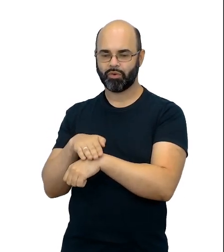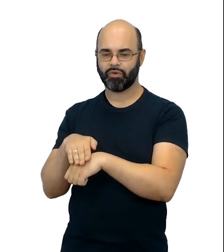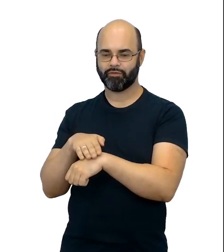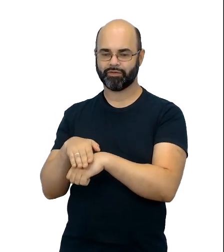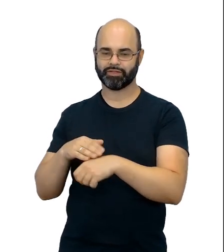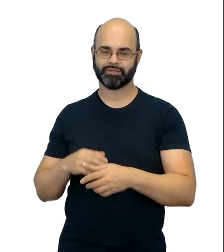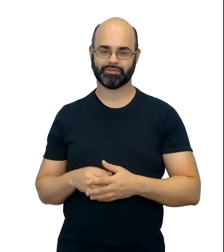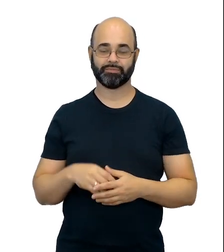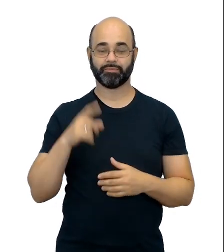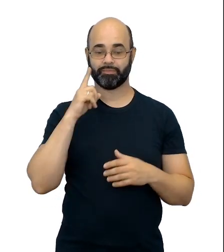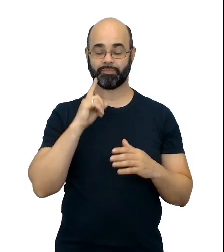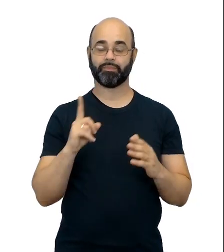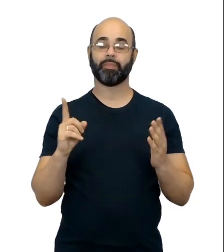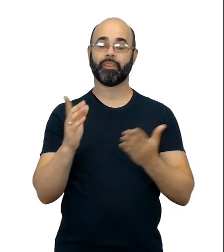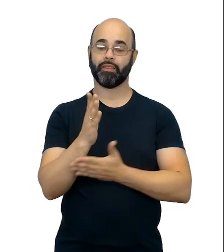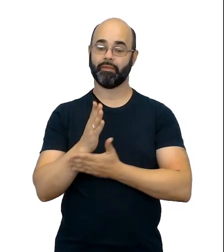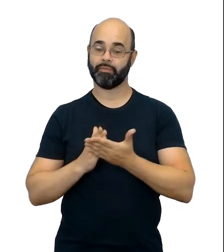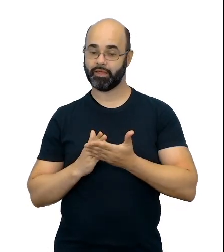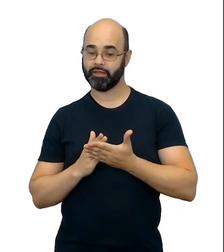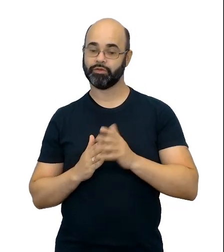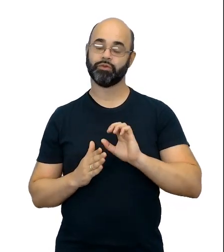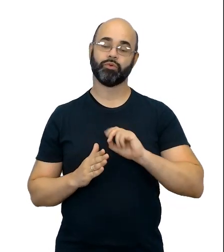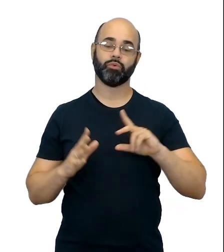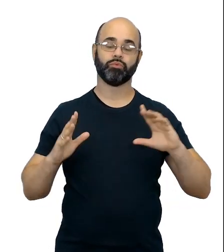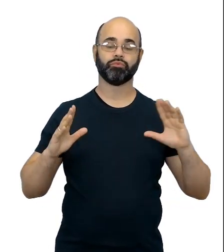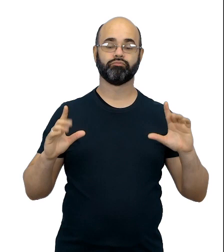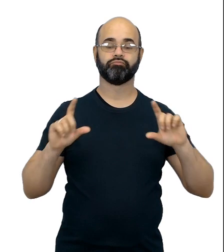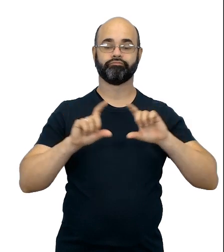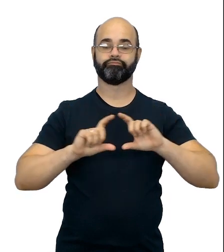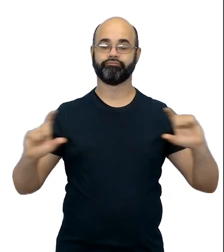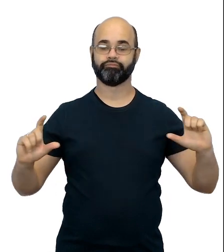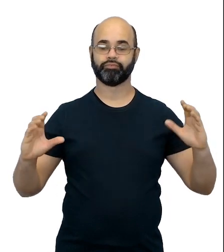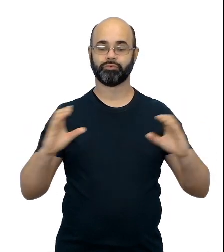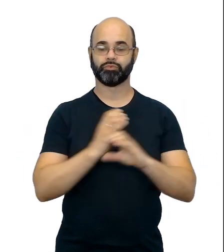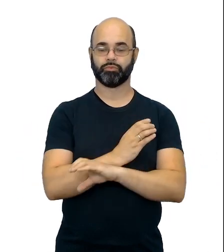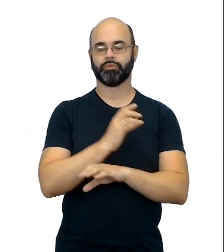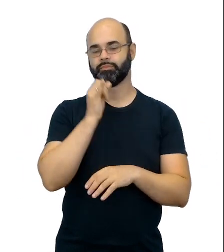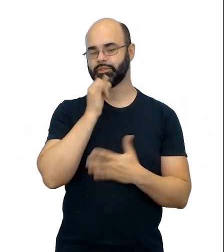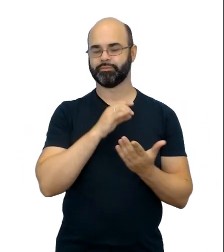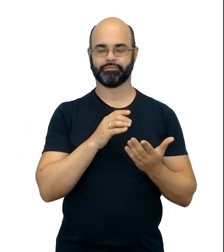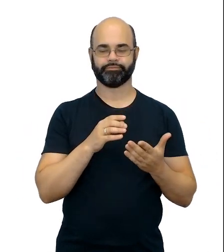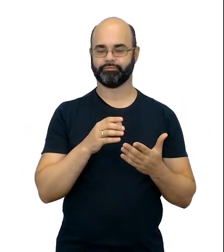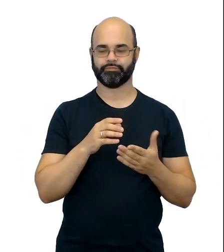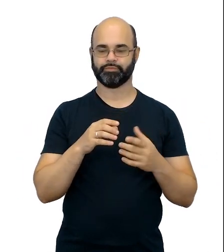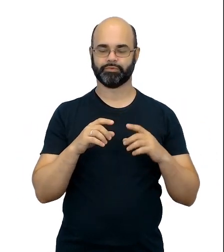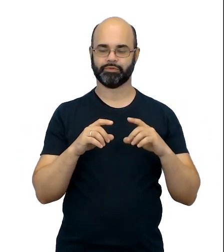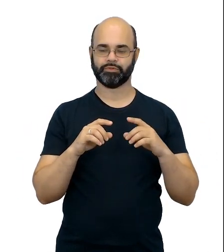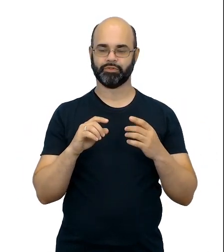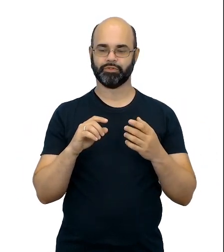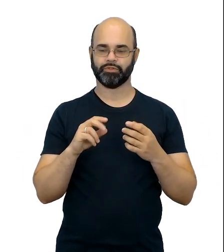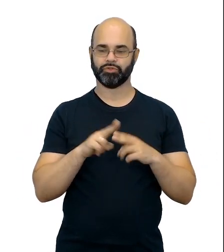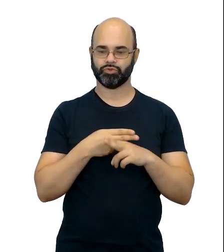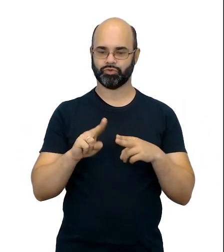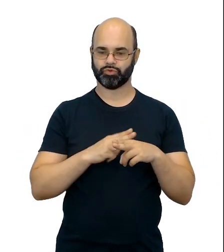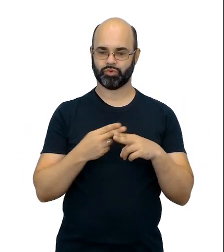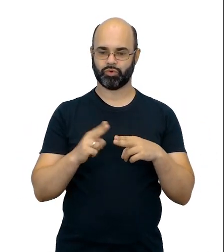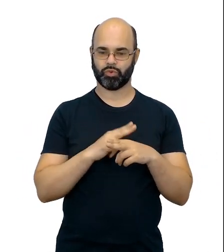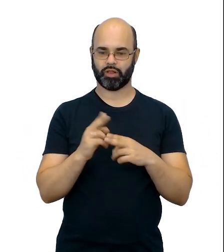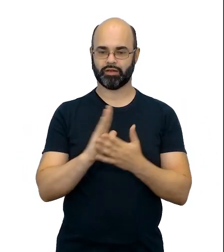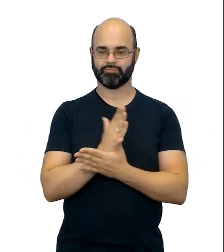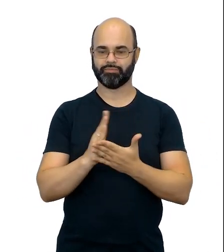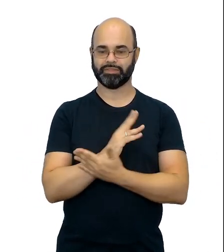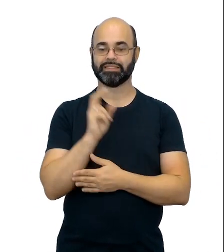que o parte todo é aquele quando eu preciso fazer o quê? Ó, um chocolate, ele foi dividido em 5 partes iguais, eu tinha um